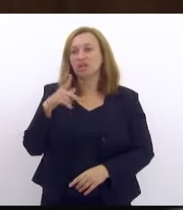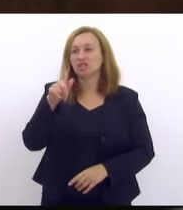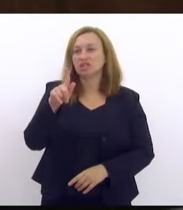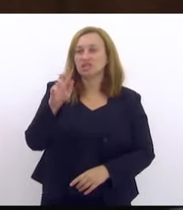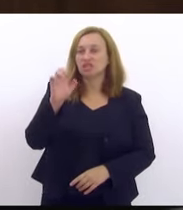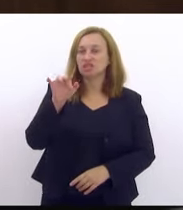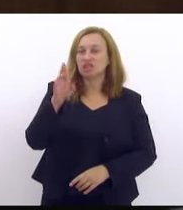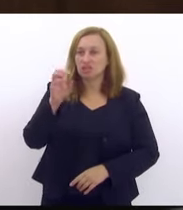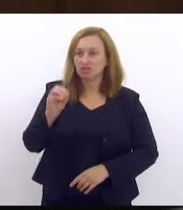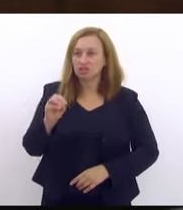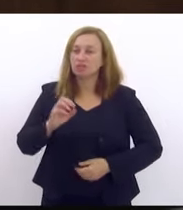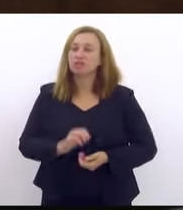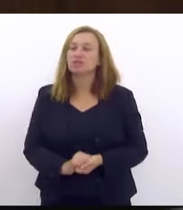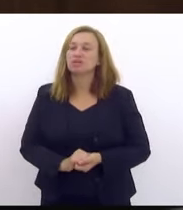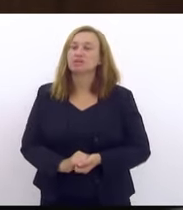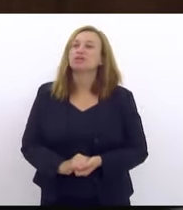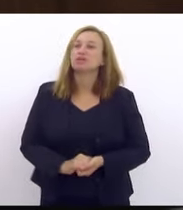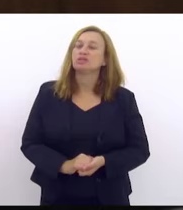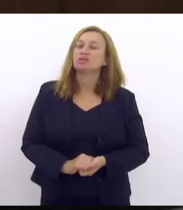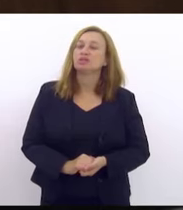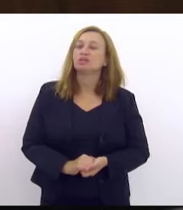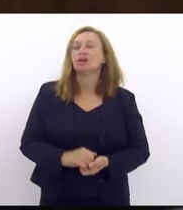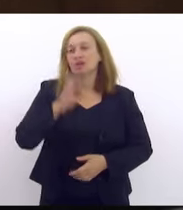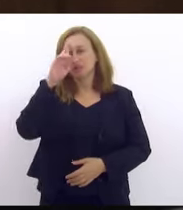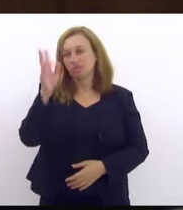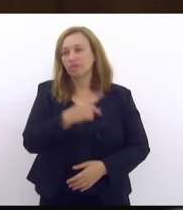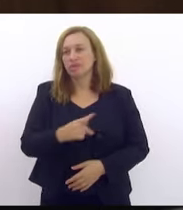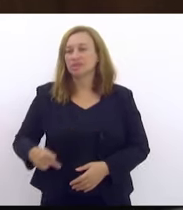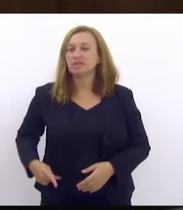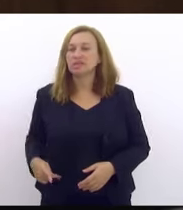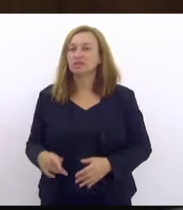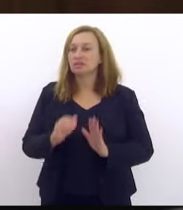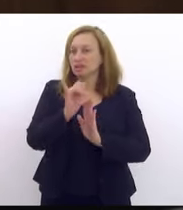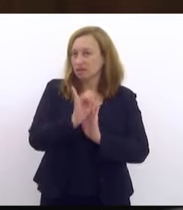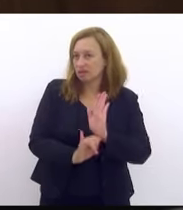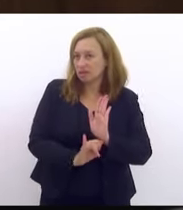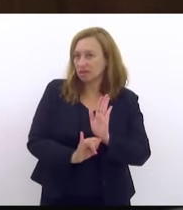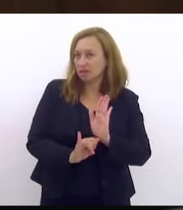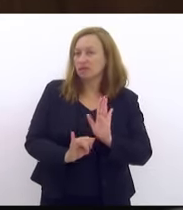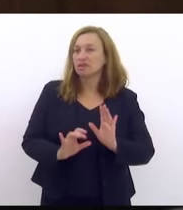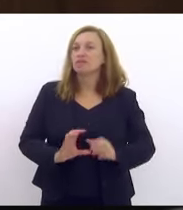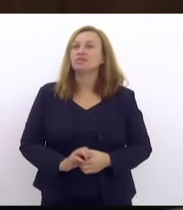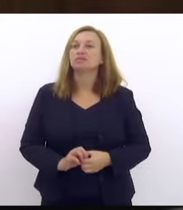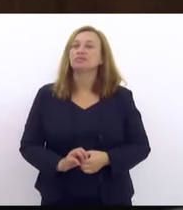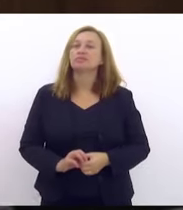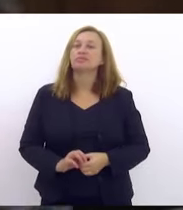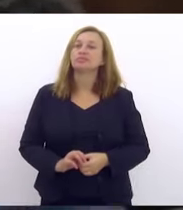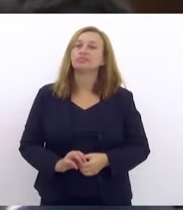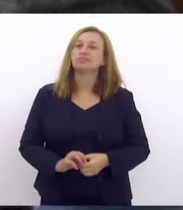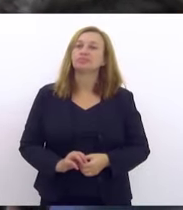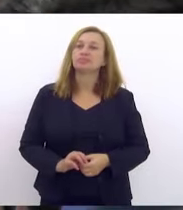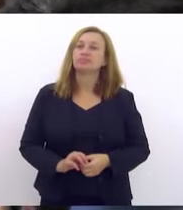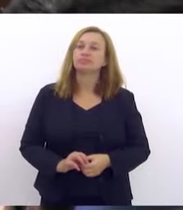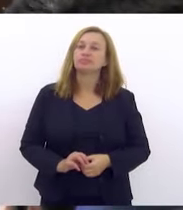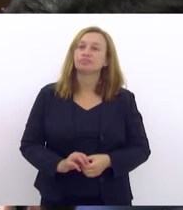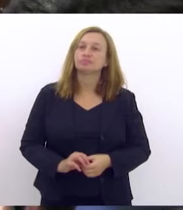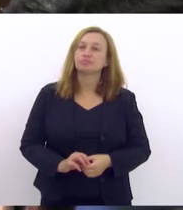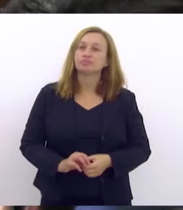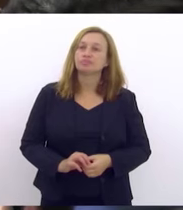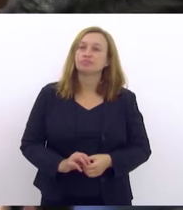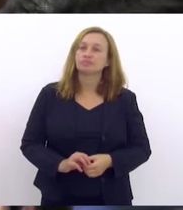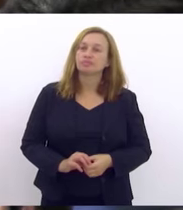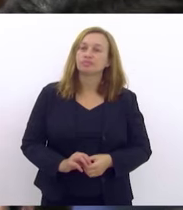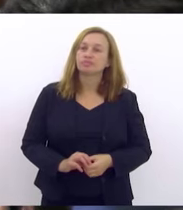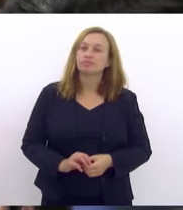fundamental. Senhor presidente, esse relatório ele vai estar disponível nas páginas, tanto da Assembleia